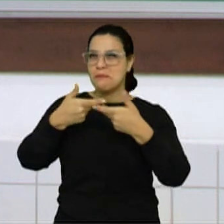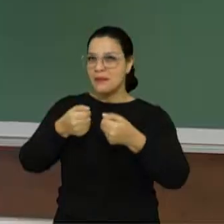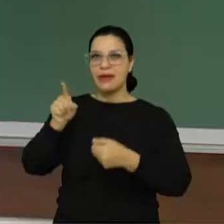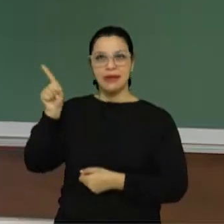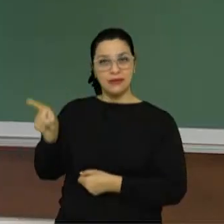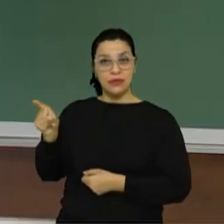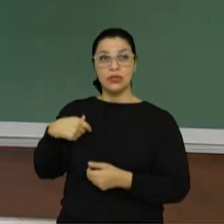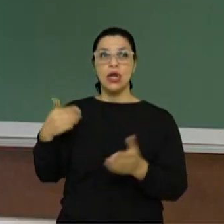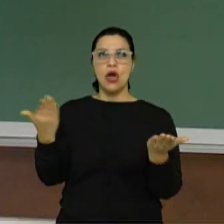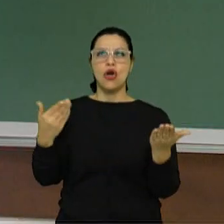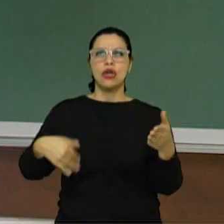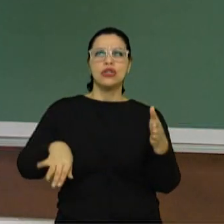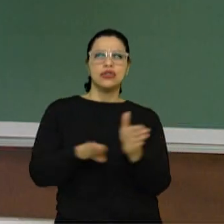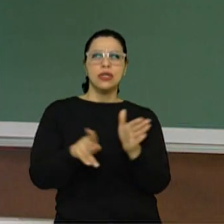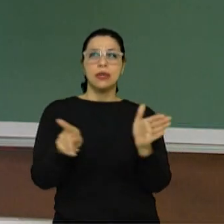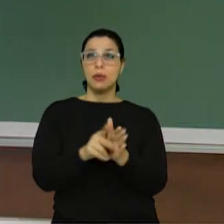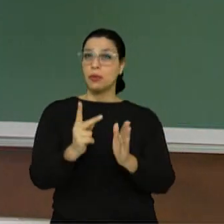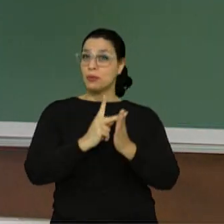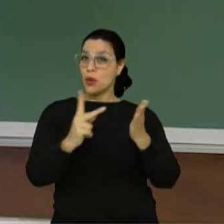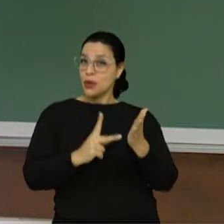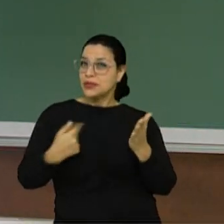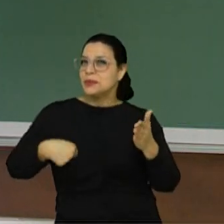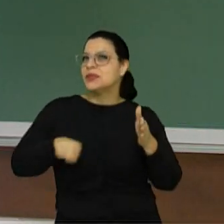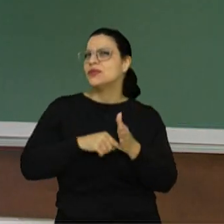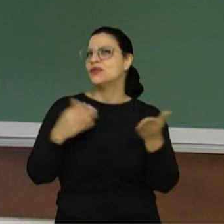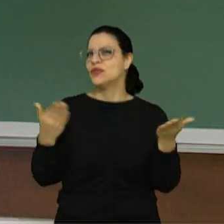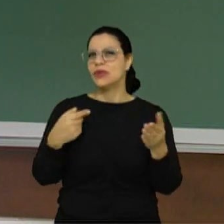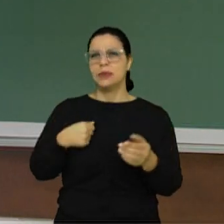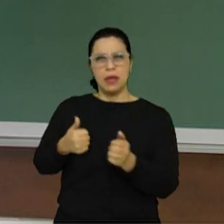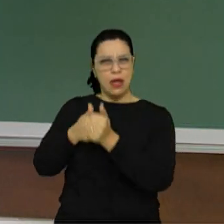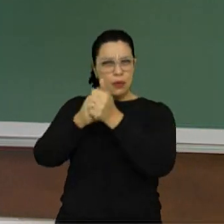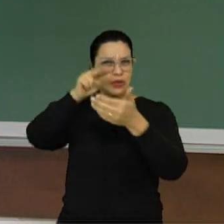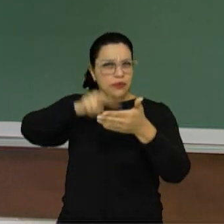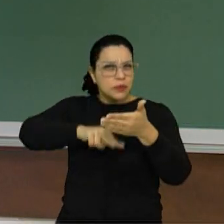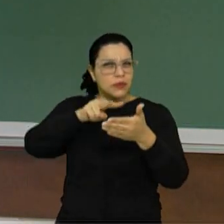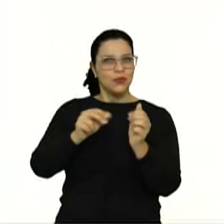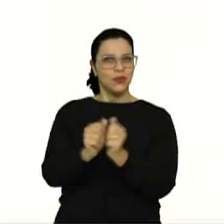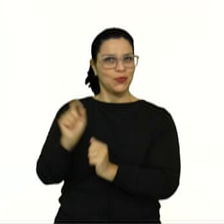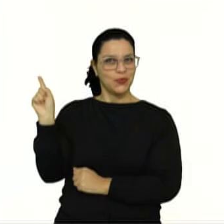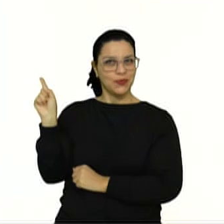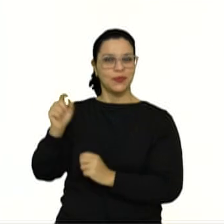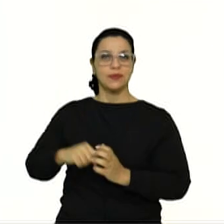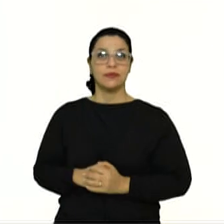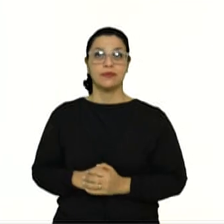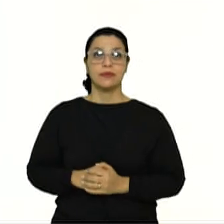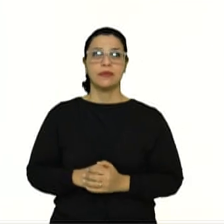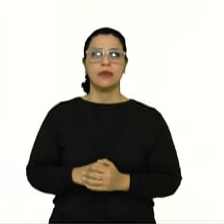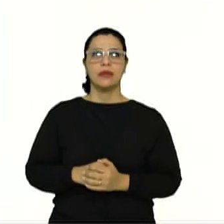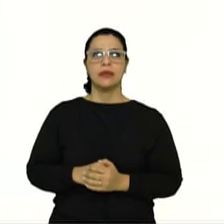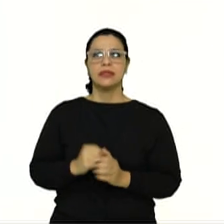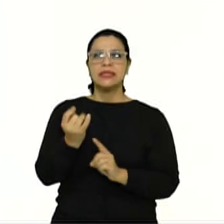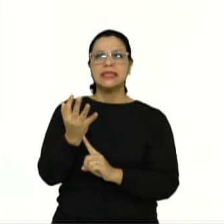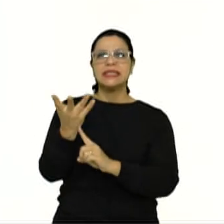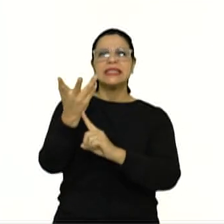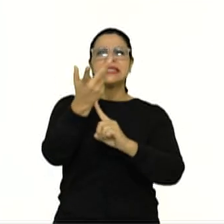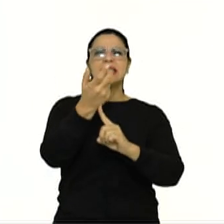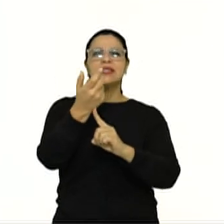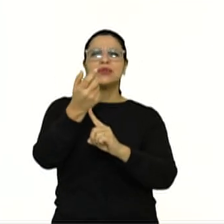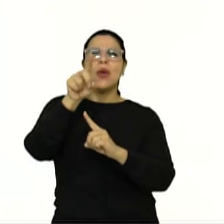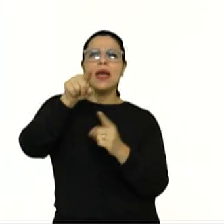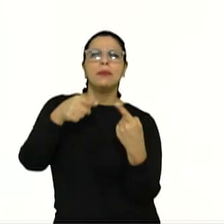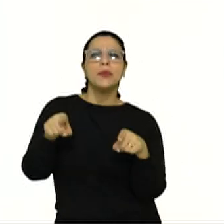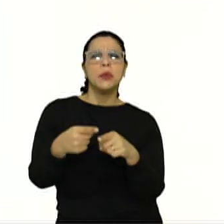fantástico. Vem chegando poesia pra gente aqui. Acompanha comigo. Incenso fosse